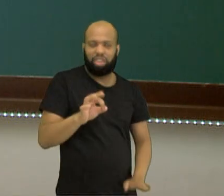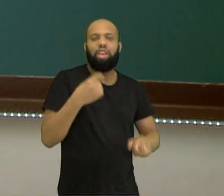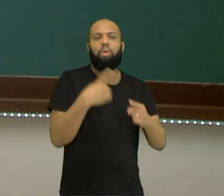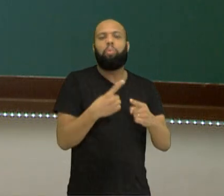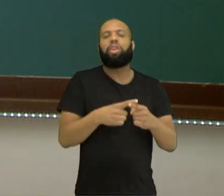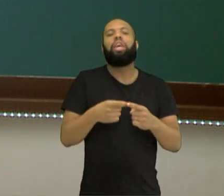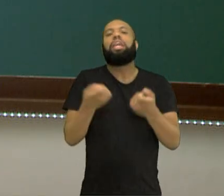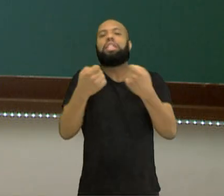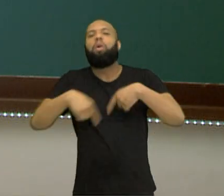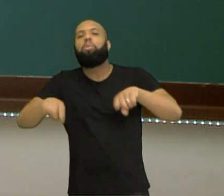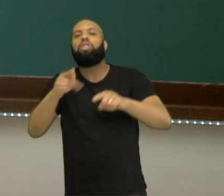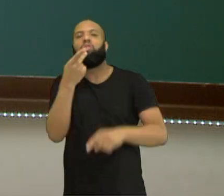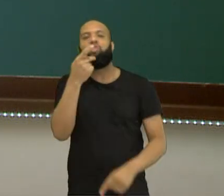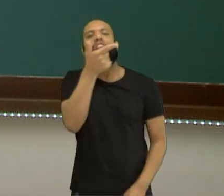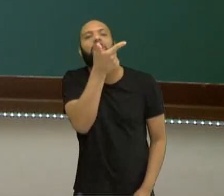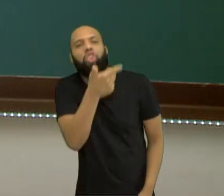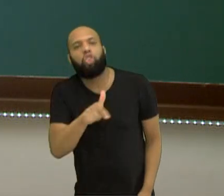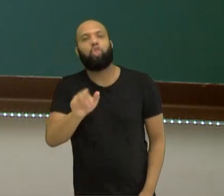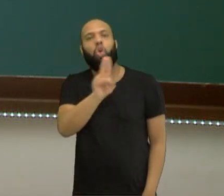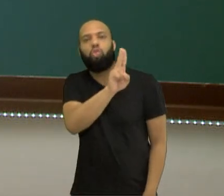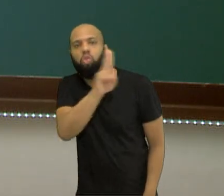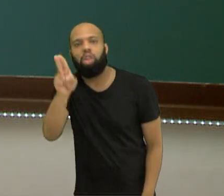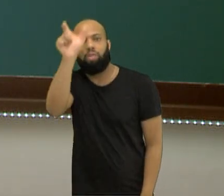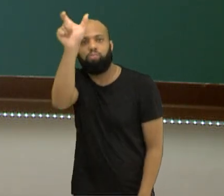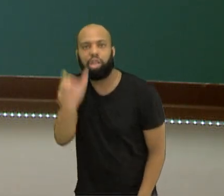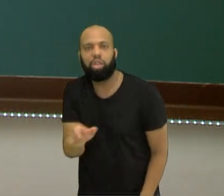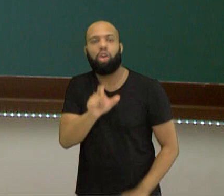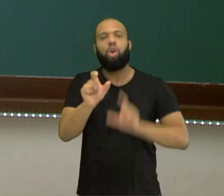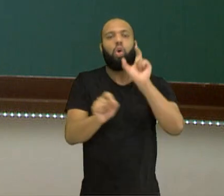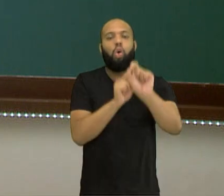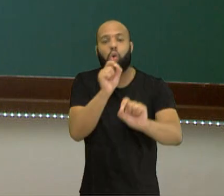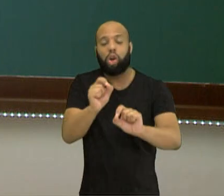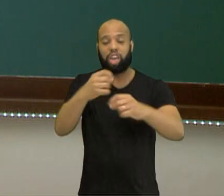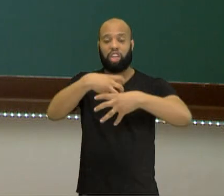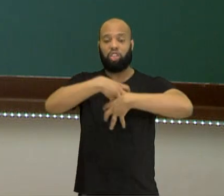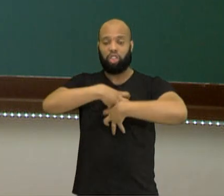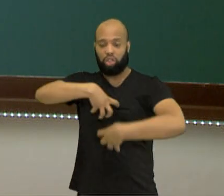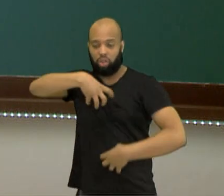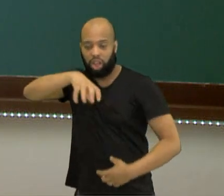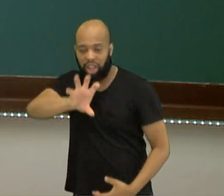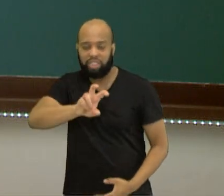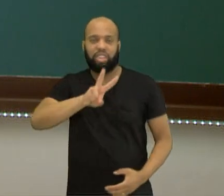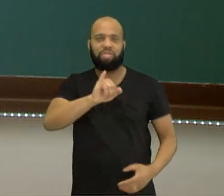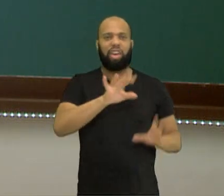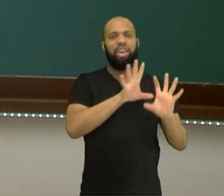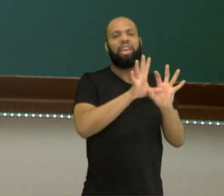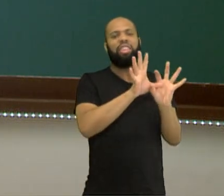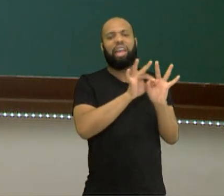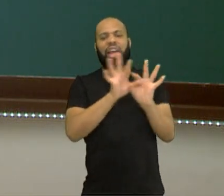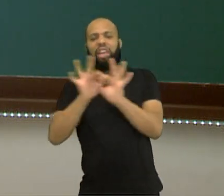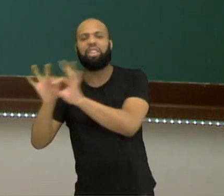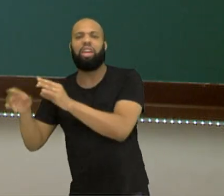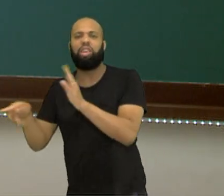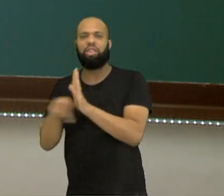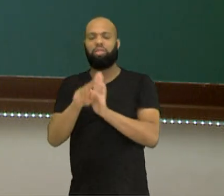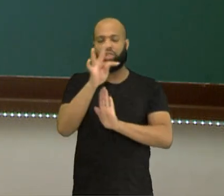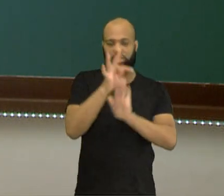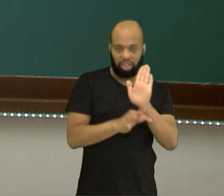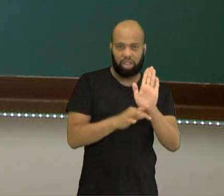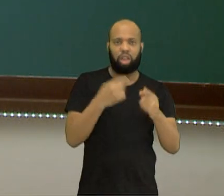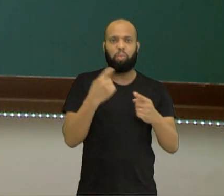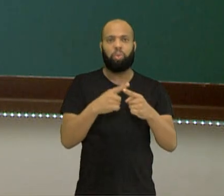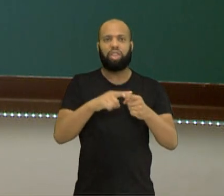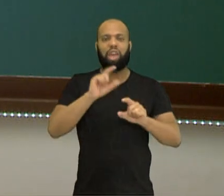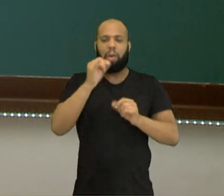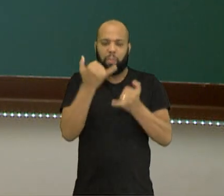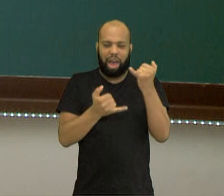preciso repetir. É isso que vai dar a coesão textual, que são os elementos de costura